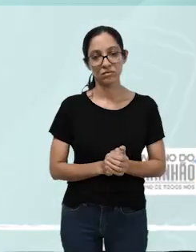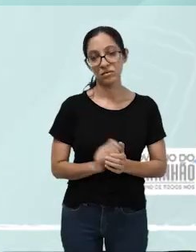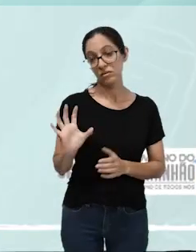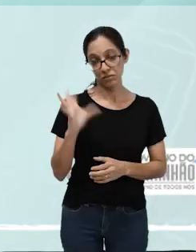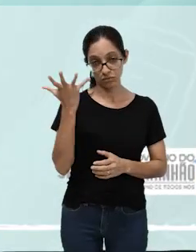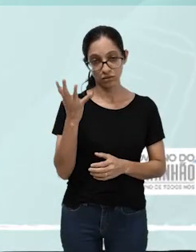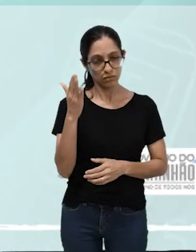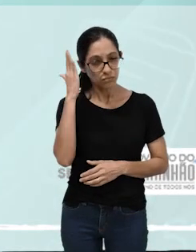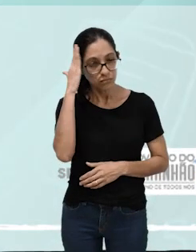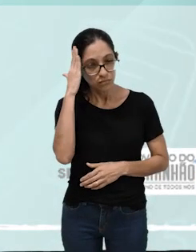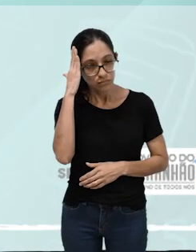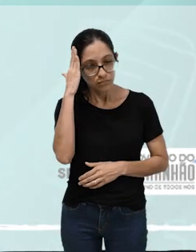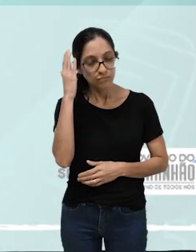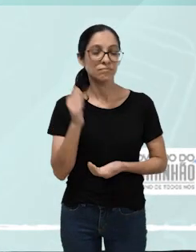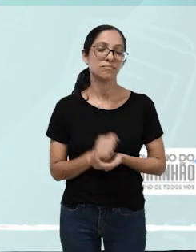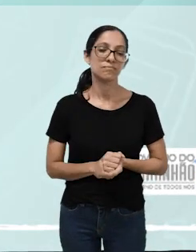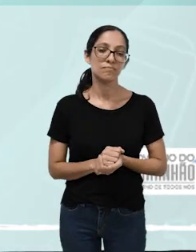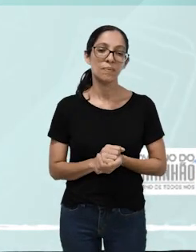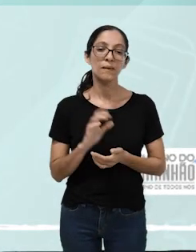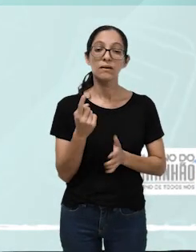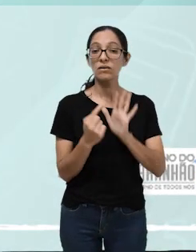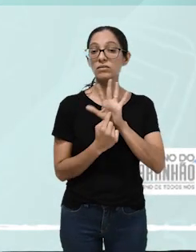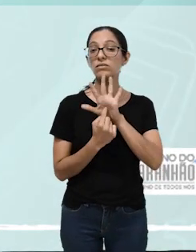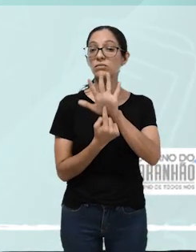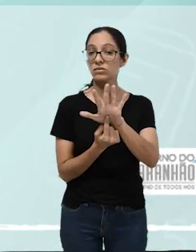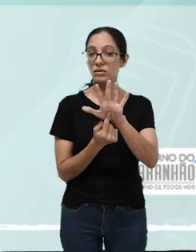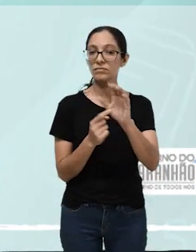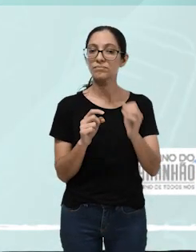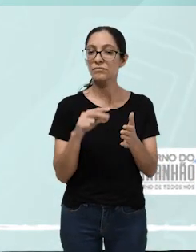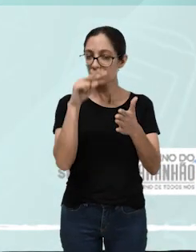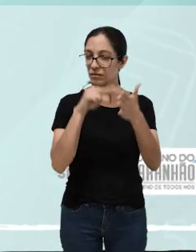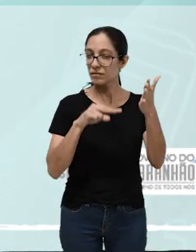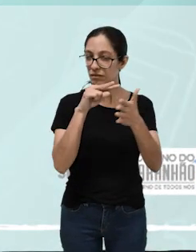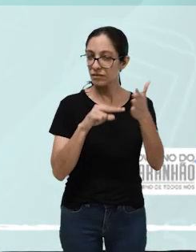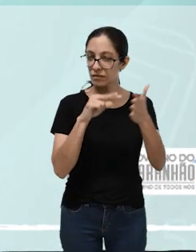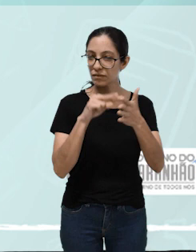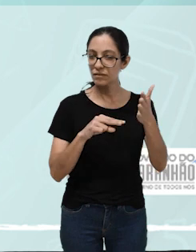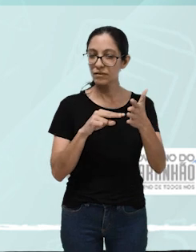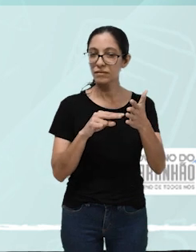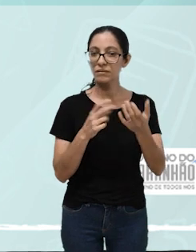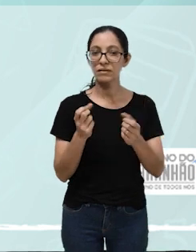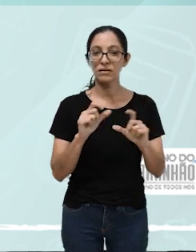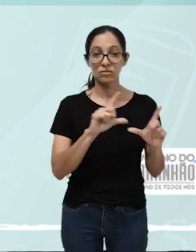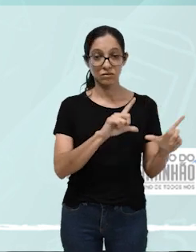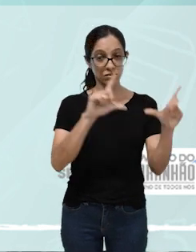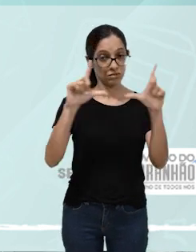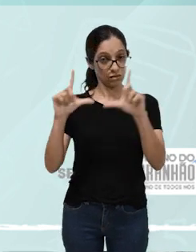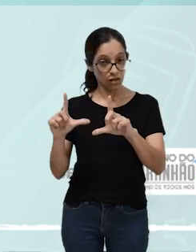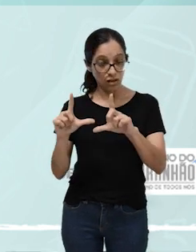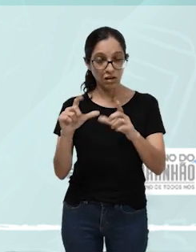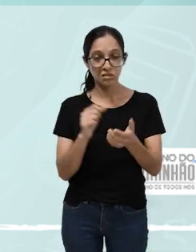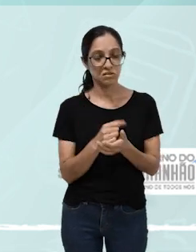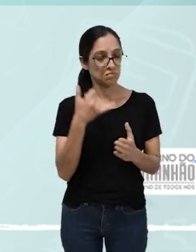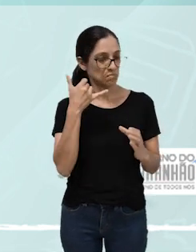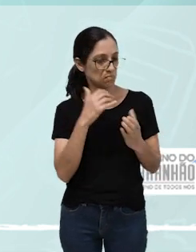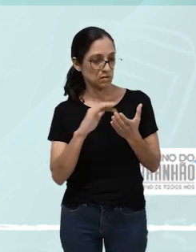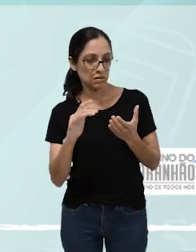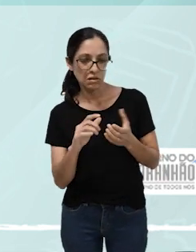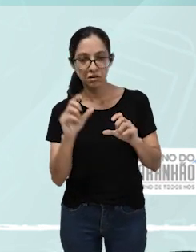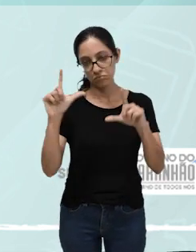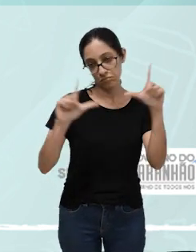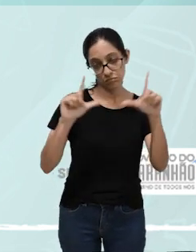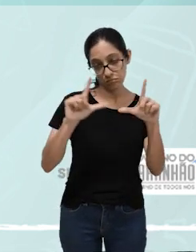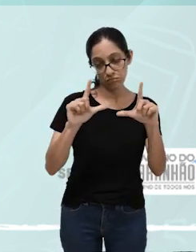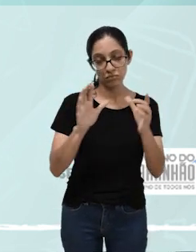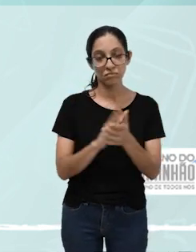vigor Deu para entender então aqui eu coloquei Acompanha comigo aí no seu no slide aí no seu smartphone na sua